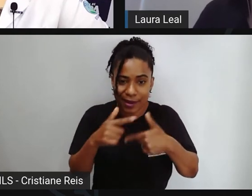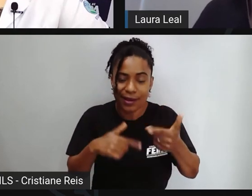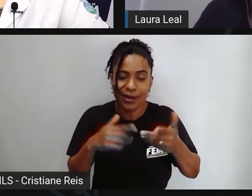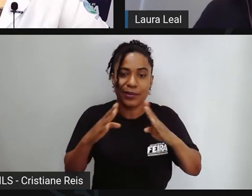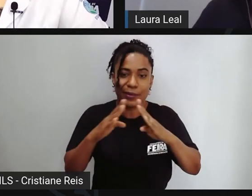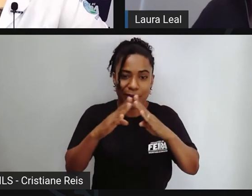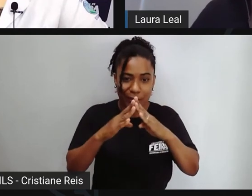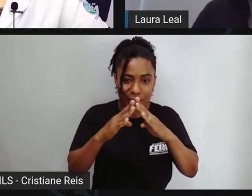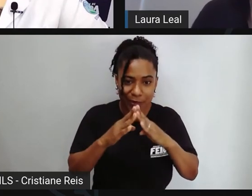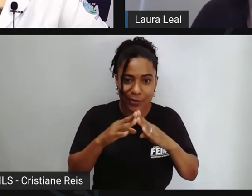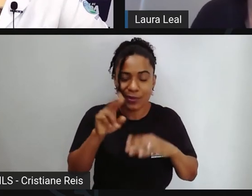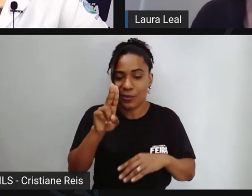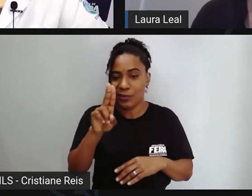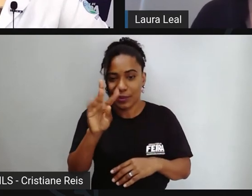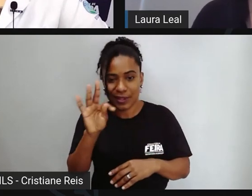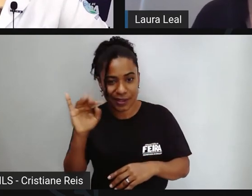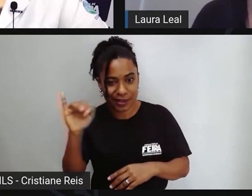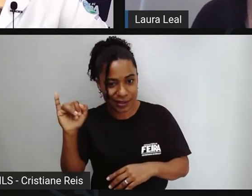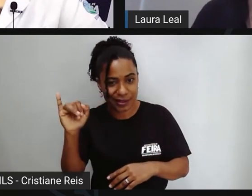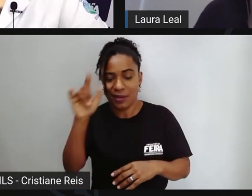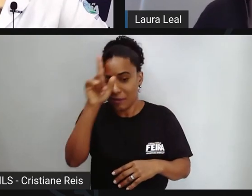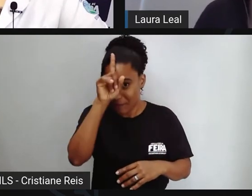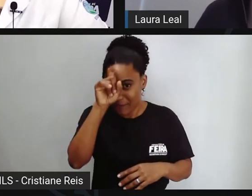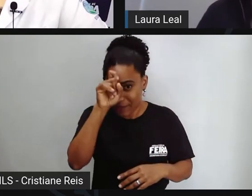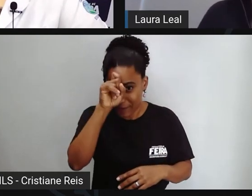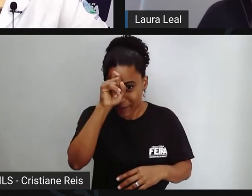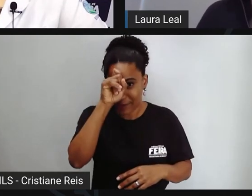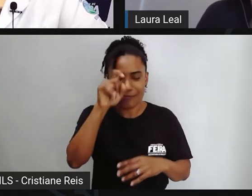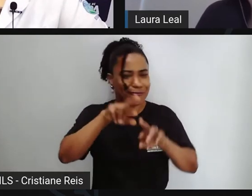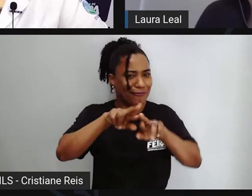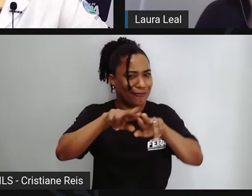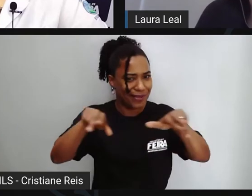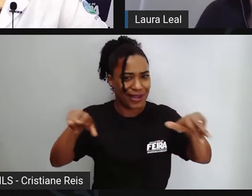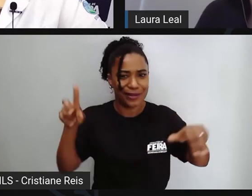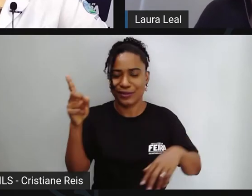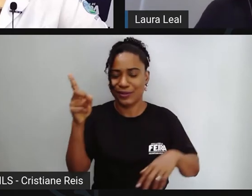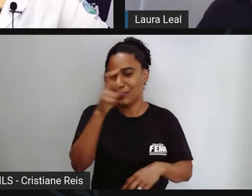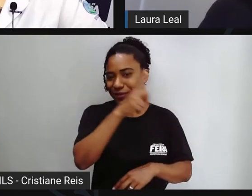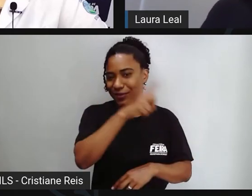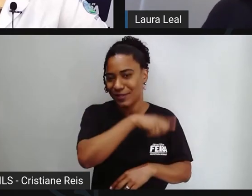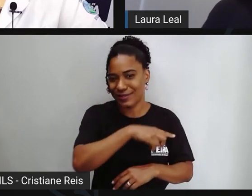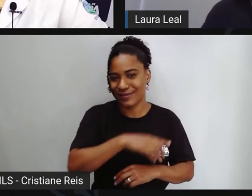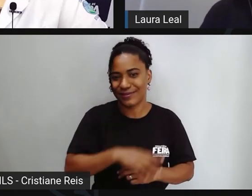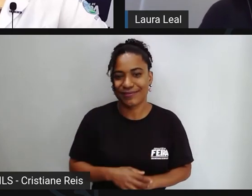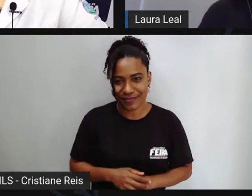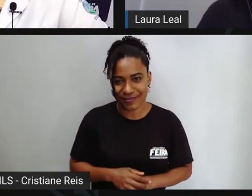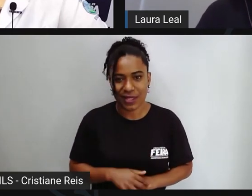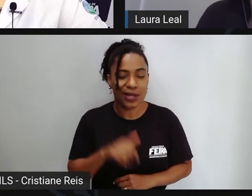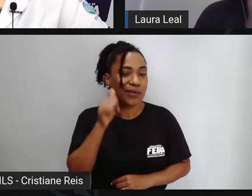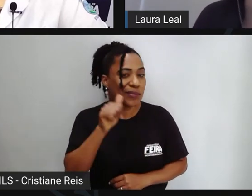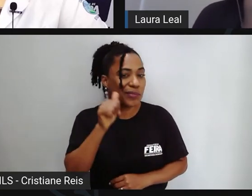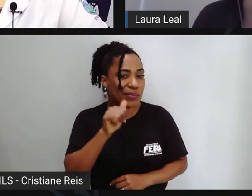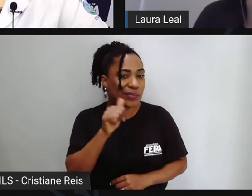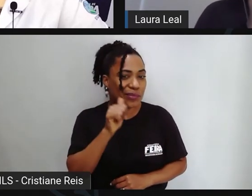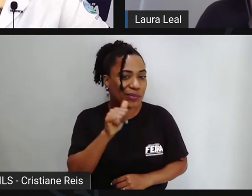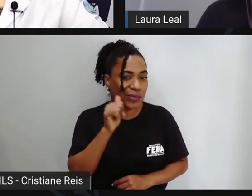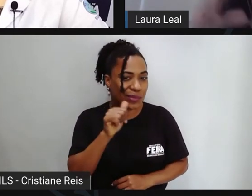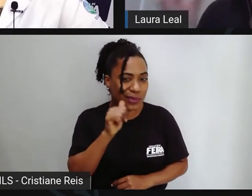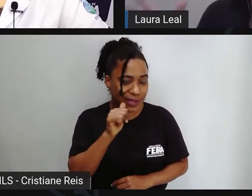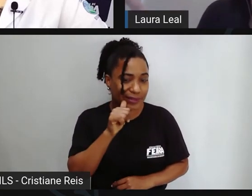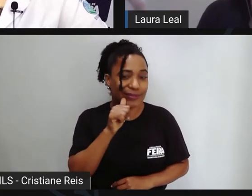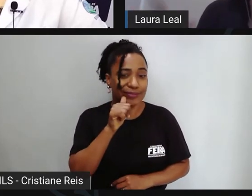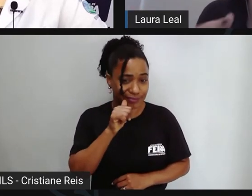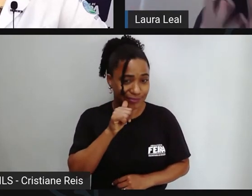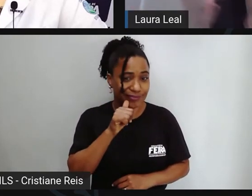UTI. E todas as métricas mostram que nesse momento mulheres estão em desvantagem nessa competição